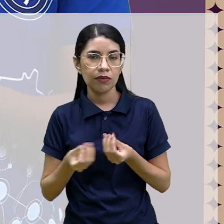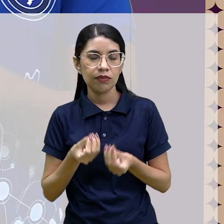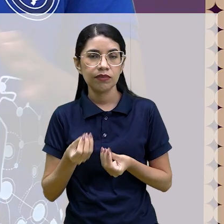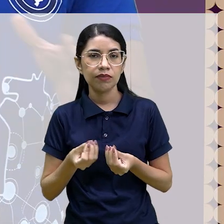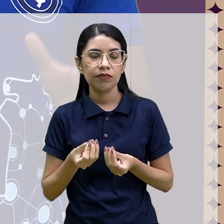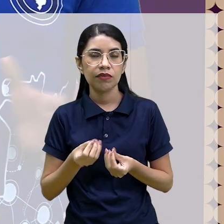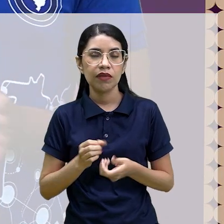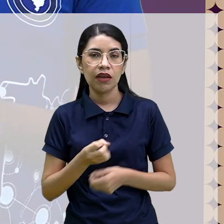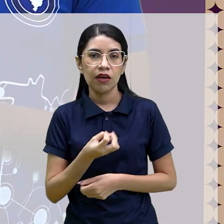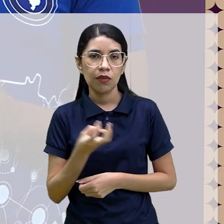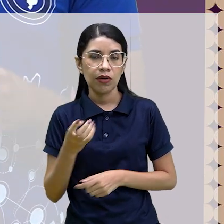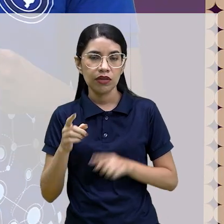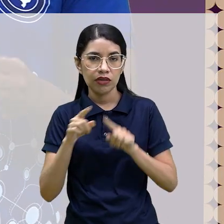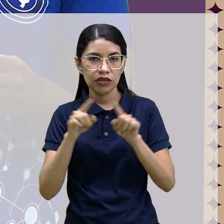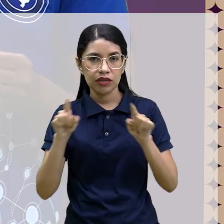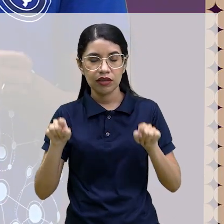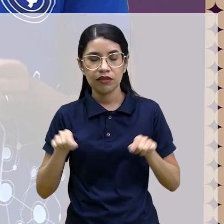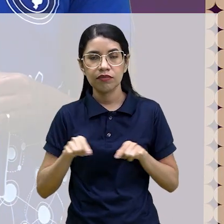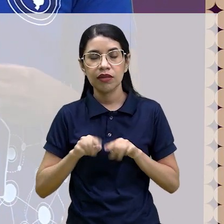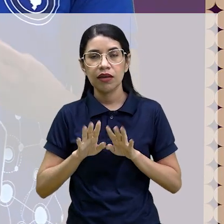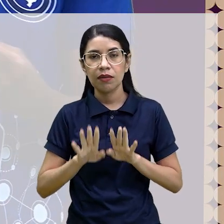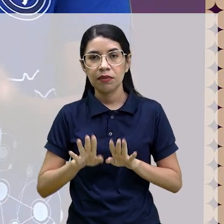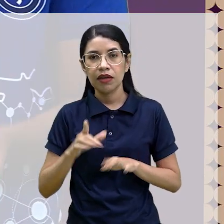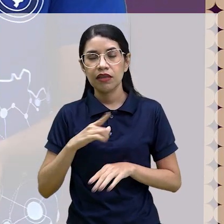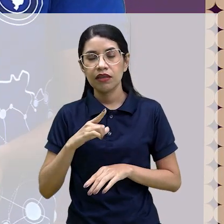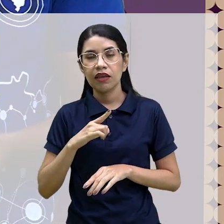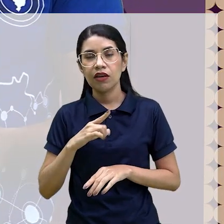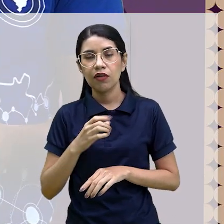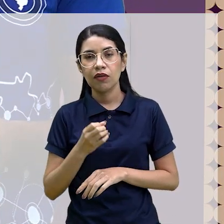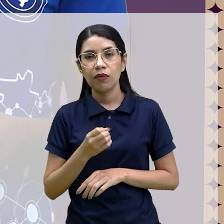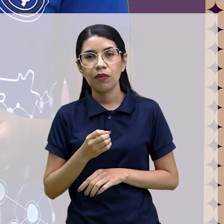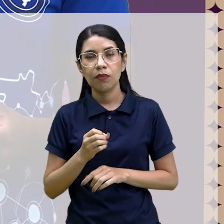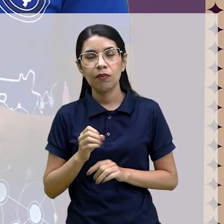formados pelo número de lados, mas só que a gente vai ter um caso